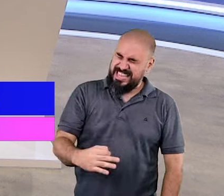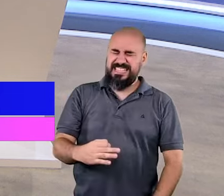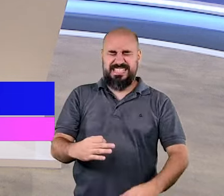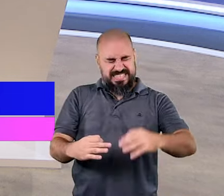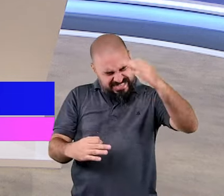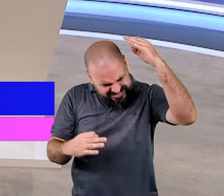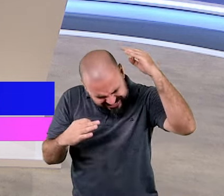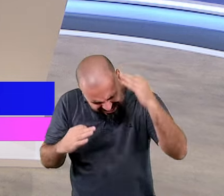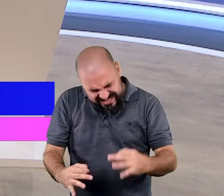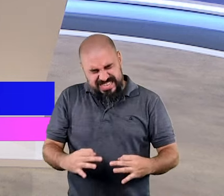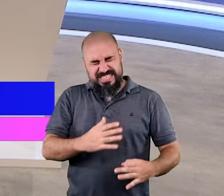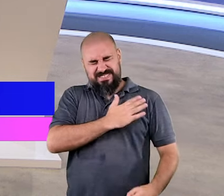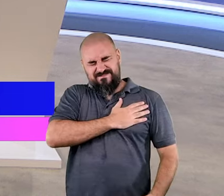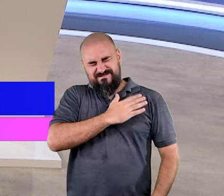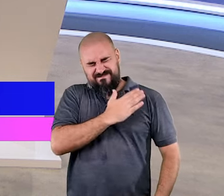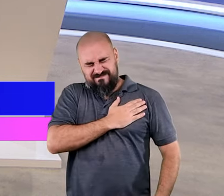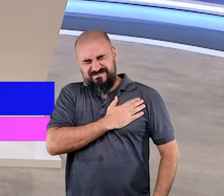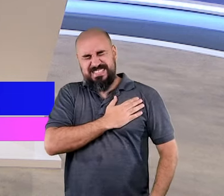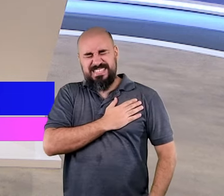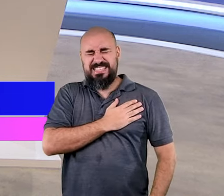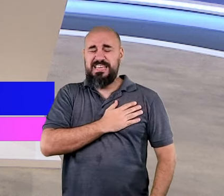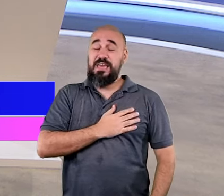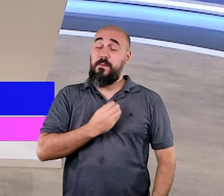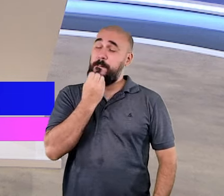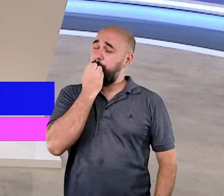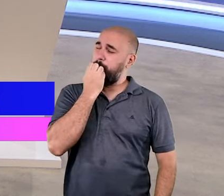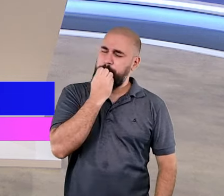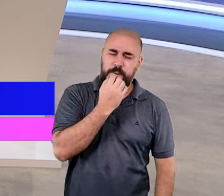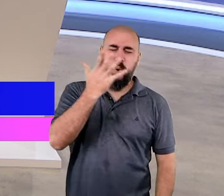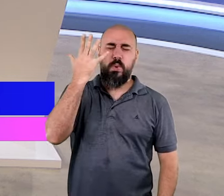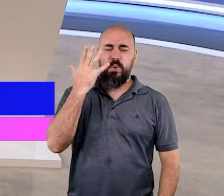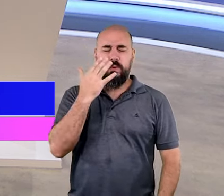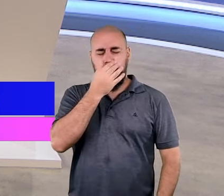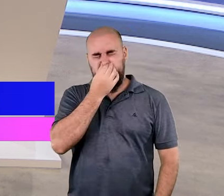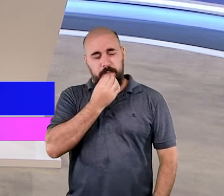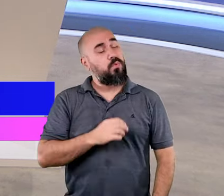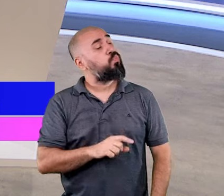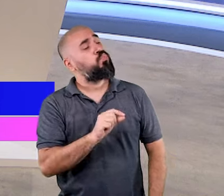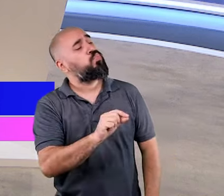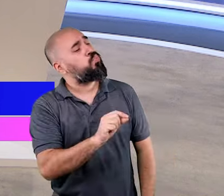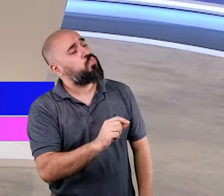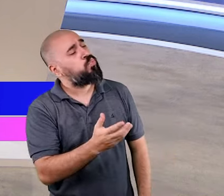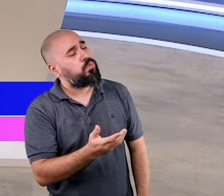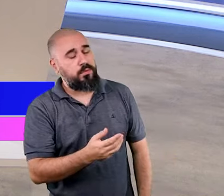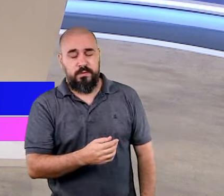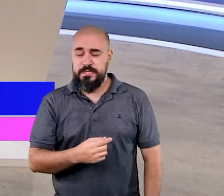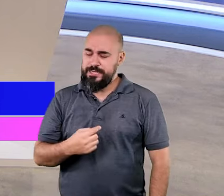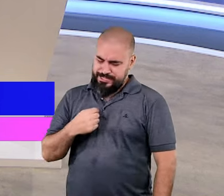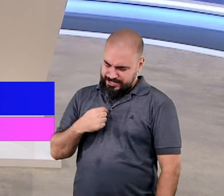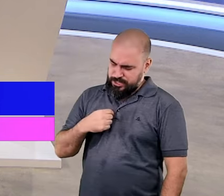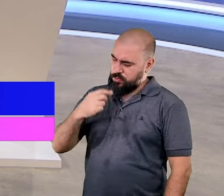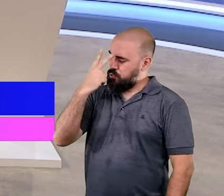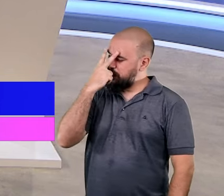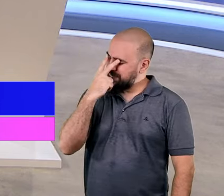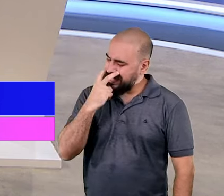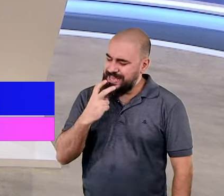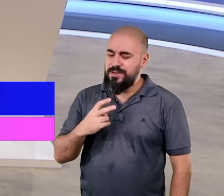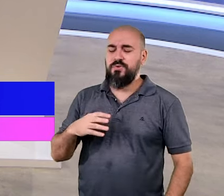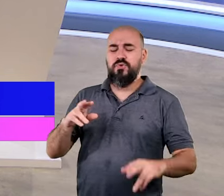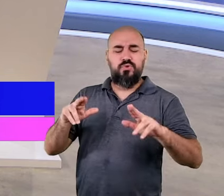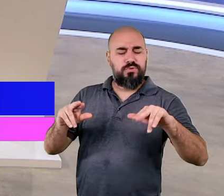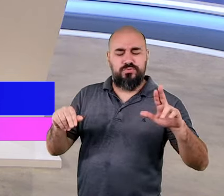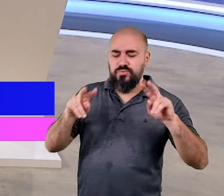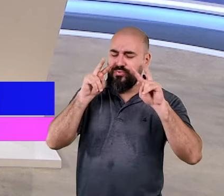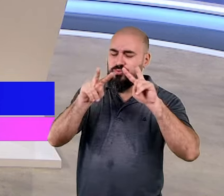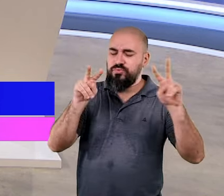coração e que enxergo como um privilégio. Eu falei assim: o que é? Ele falou assim: embora eu nunca tenha